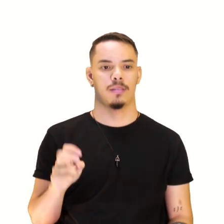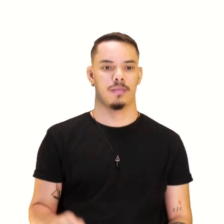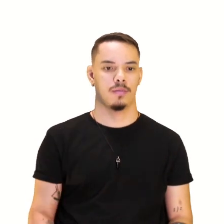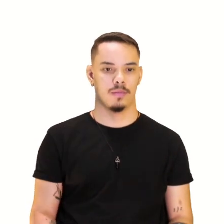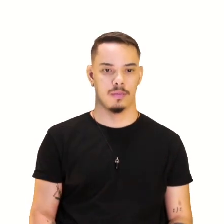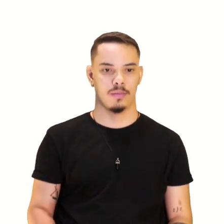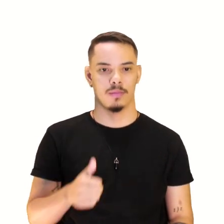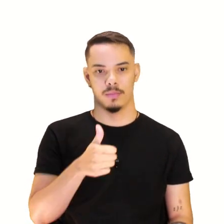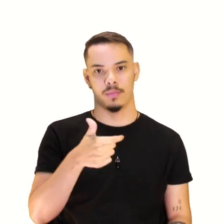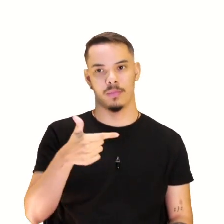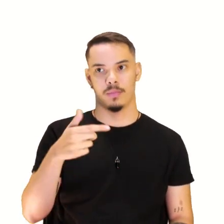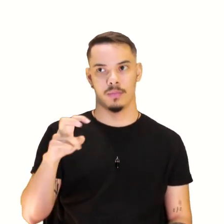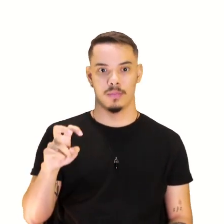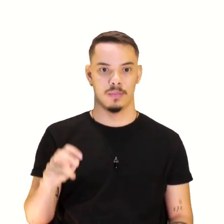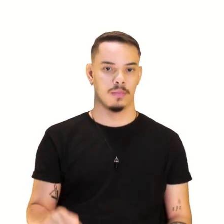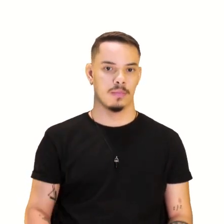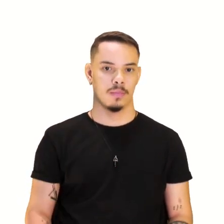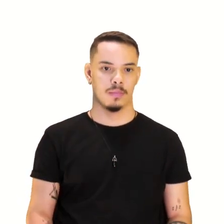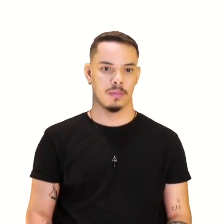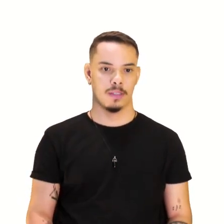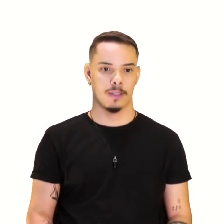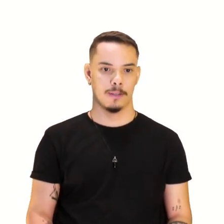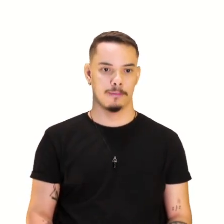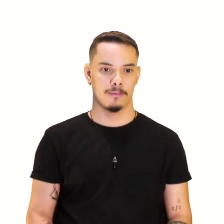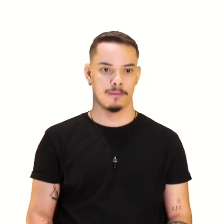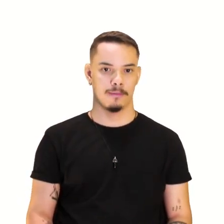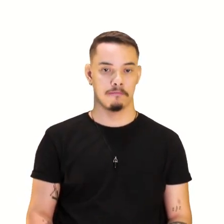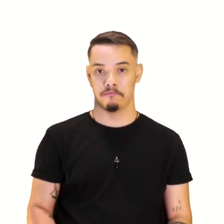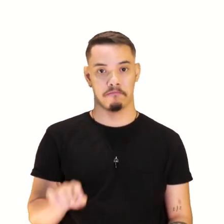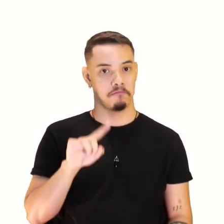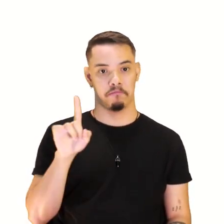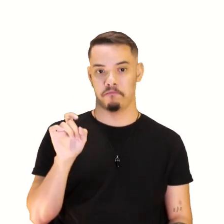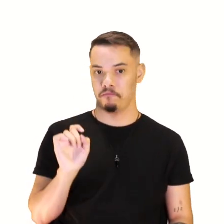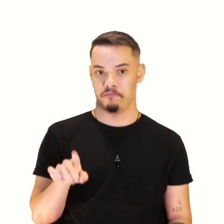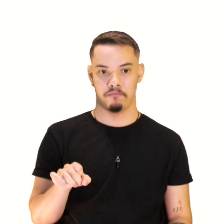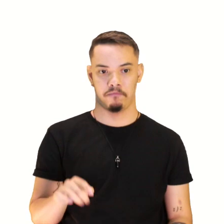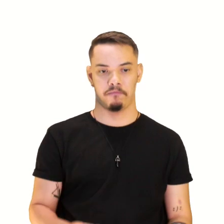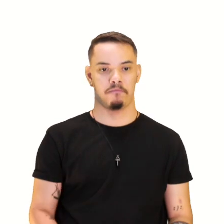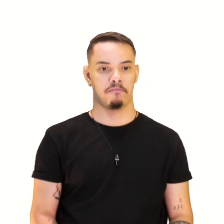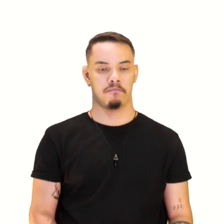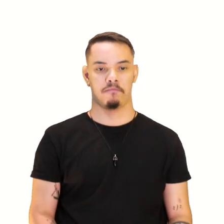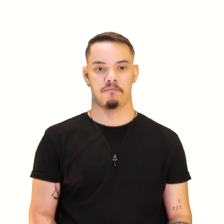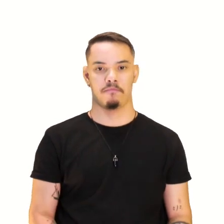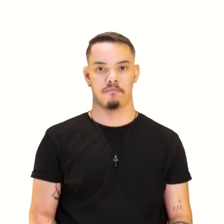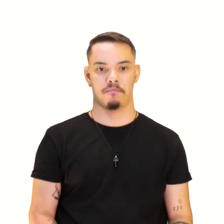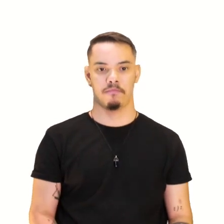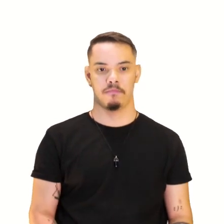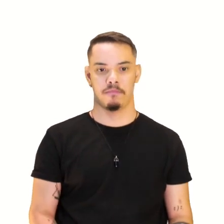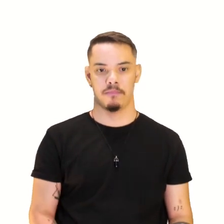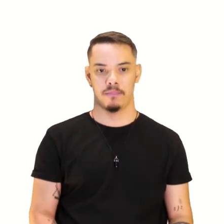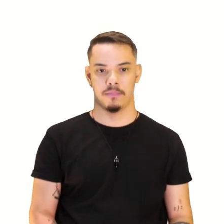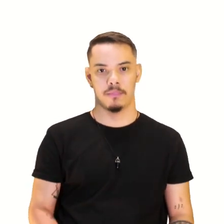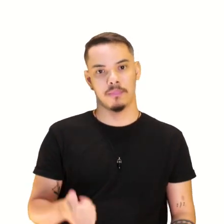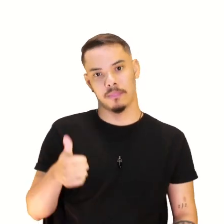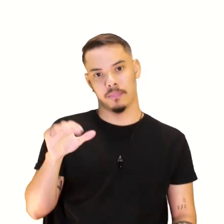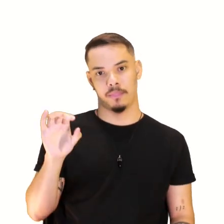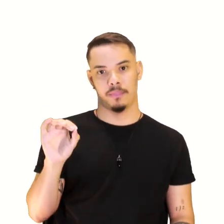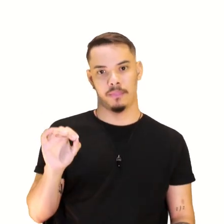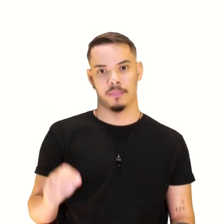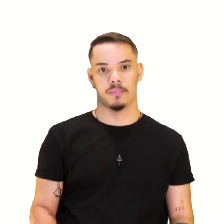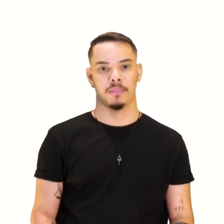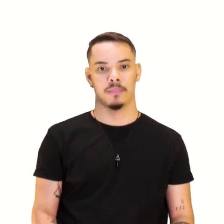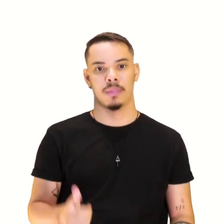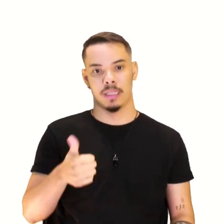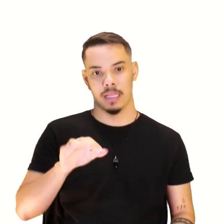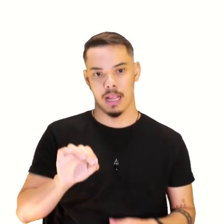O último é o 125. A quantidade de termos? Não sei. Não sei, então vou botar uma interrogaçãozinha. E a razão é 10, tá indo de